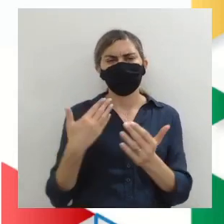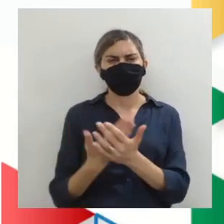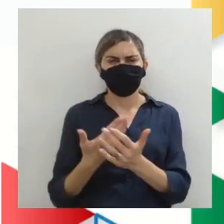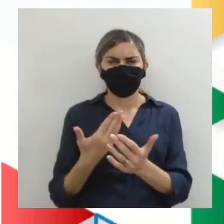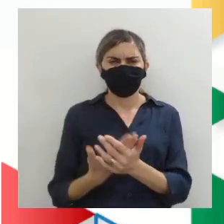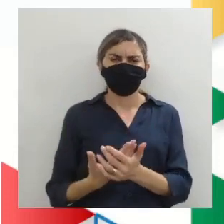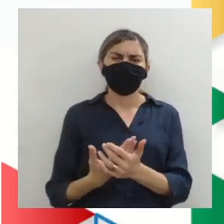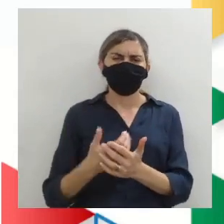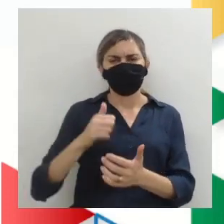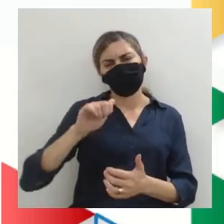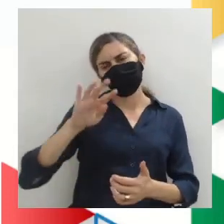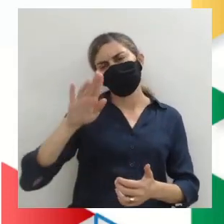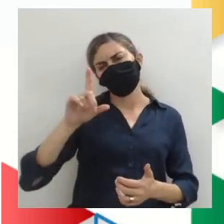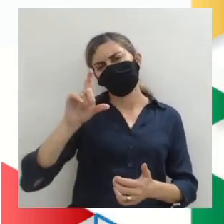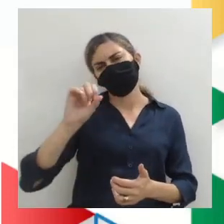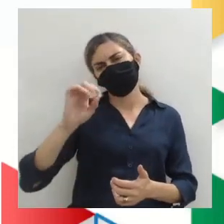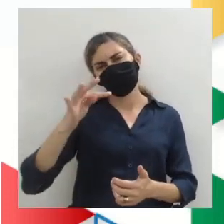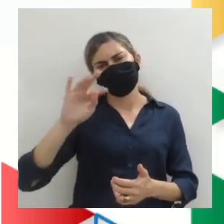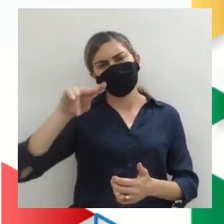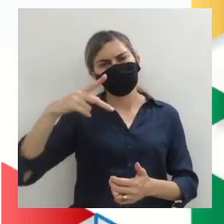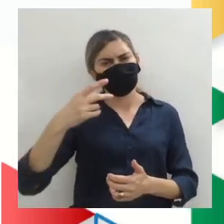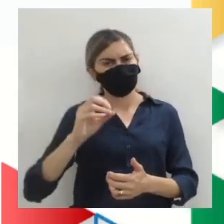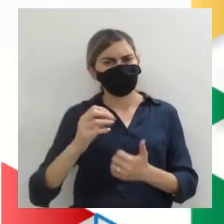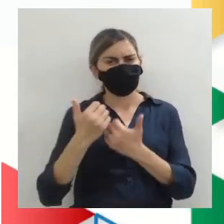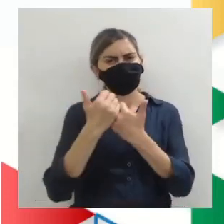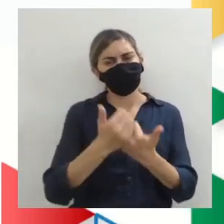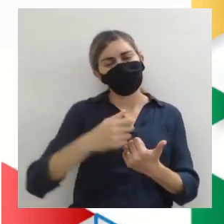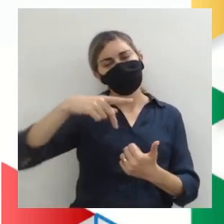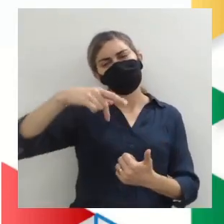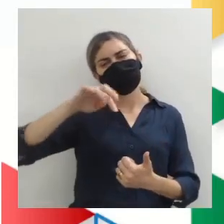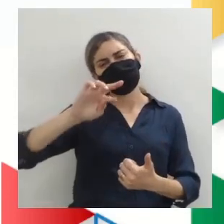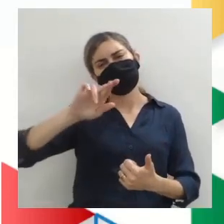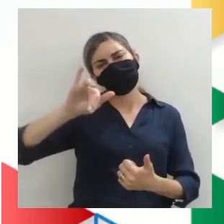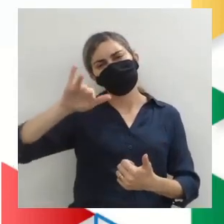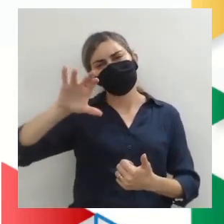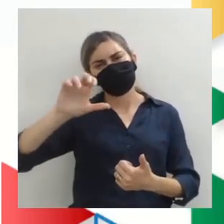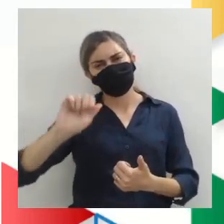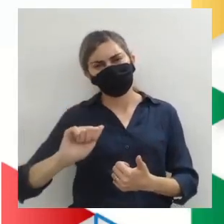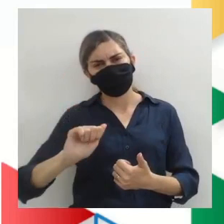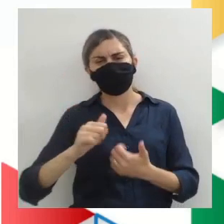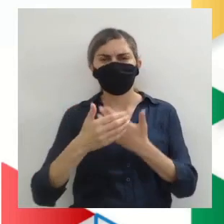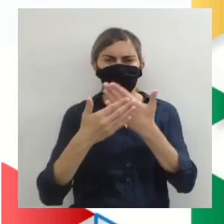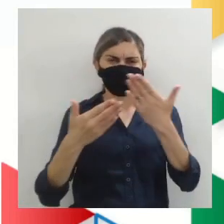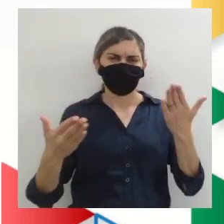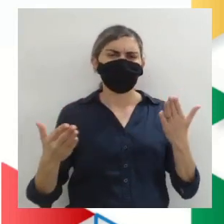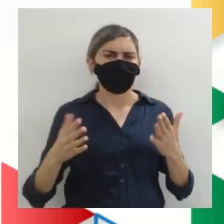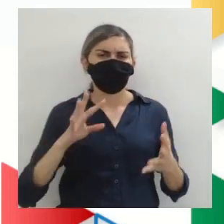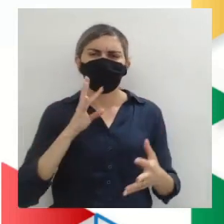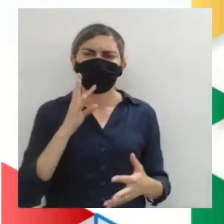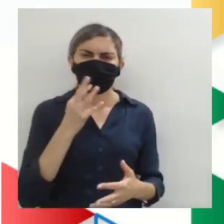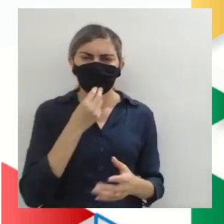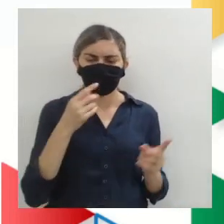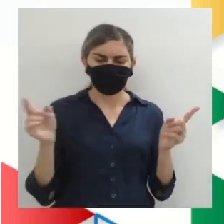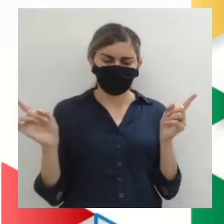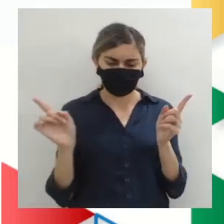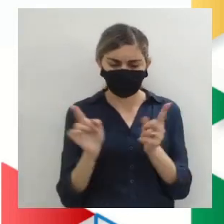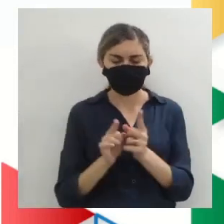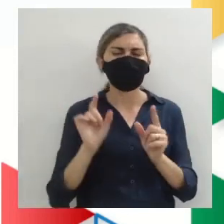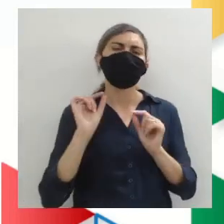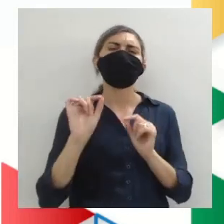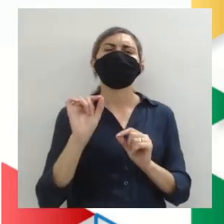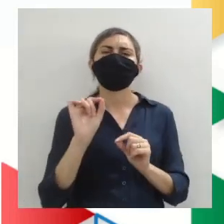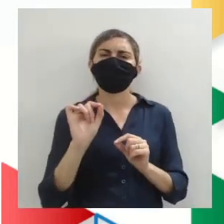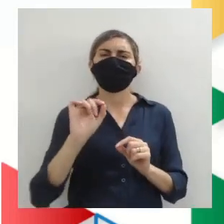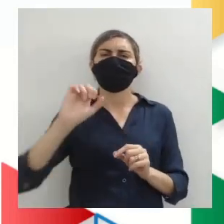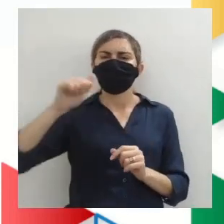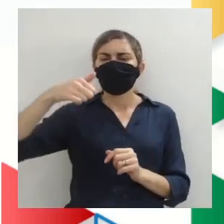escolástica, Agostinho representando a patrística. E aqui um breve conhecimento. Quem foi